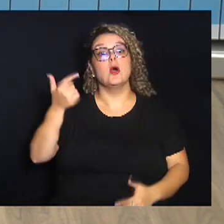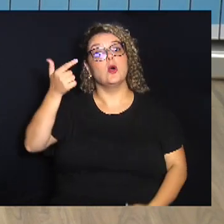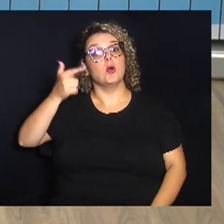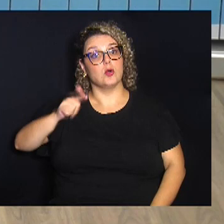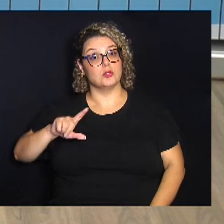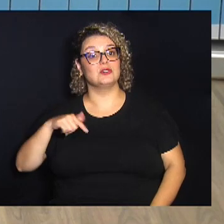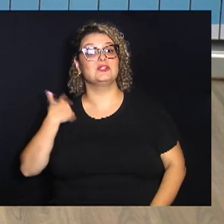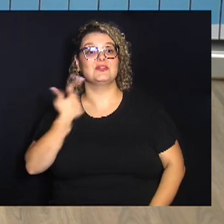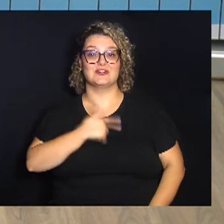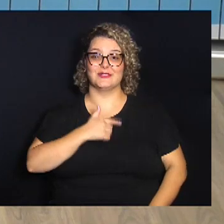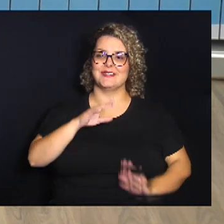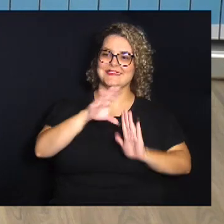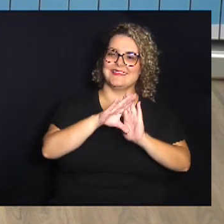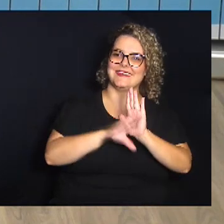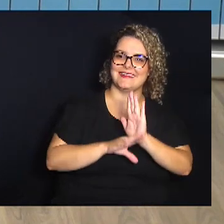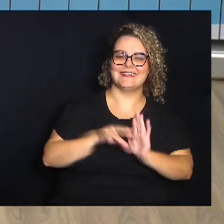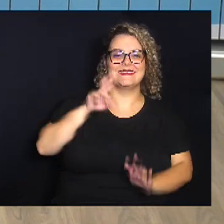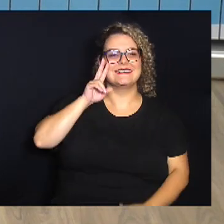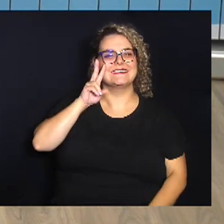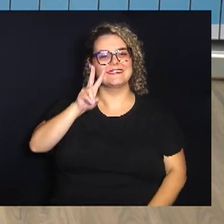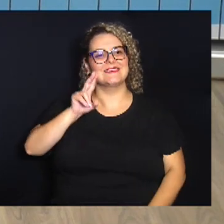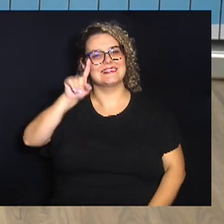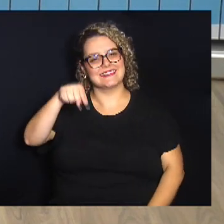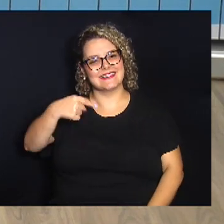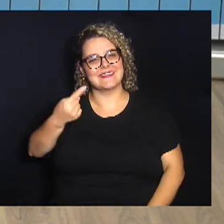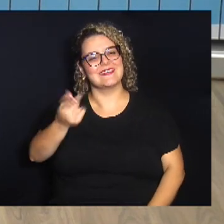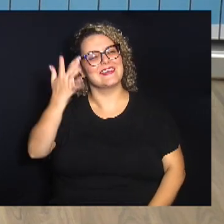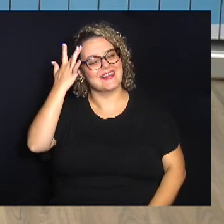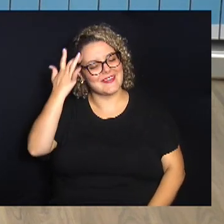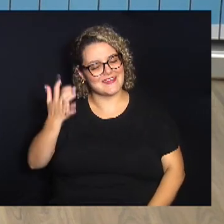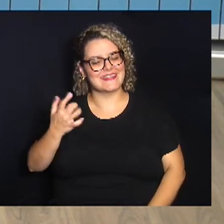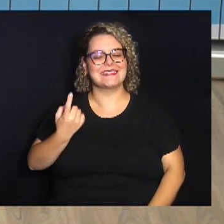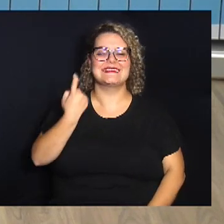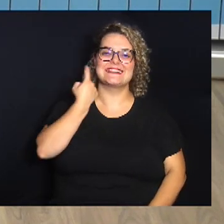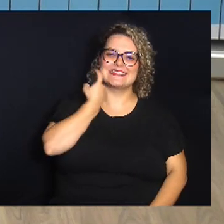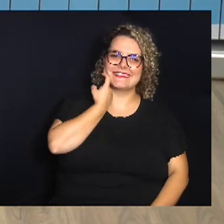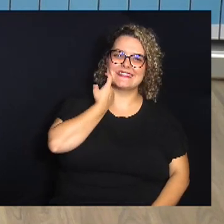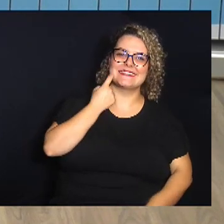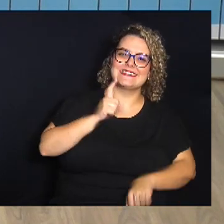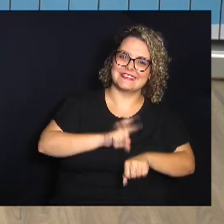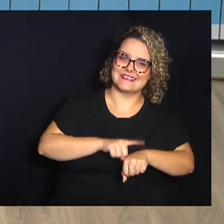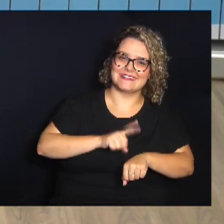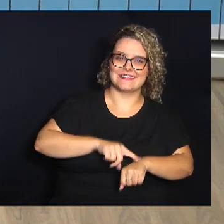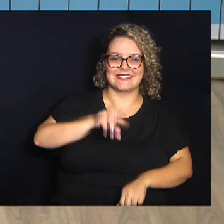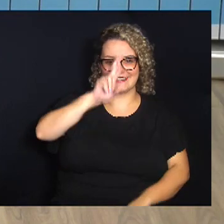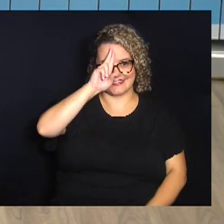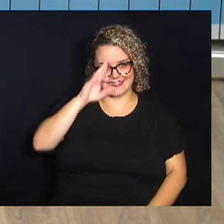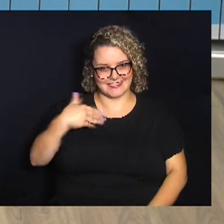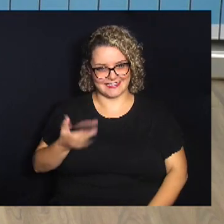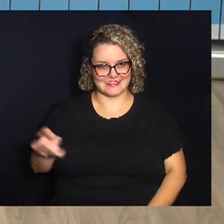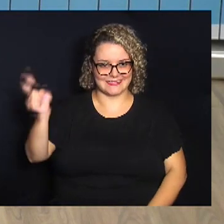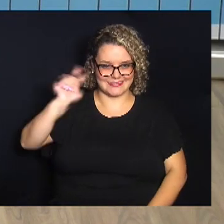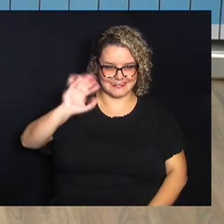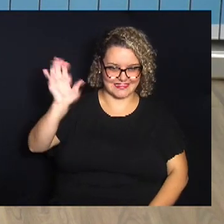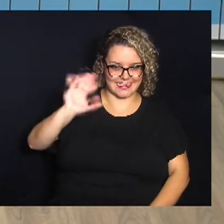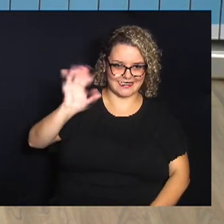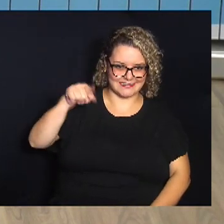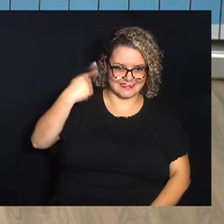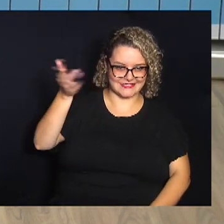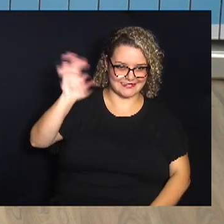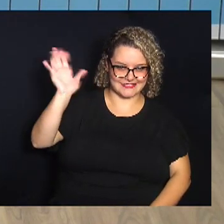Continue na nossa programação. E nos vemos amanhã, na sexta-feira, a partir do meio-dia. Até lá. Tchau, tchau.